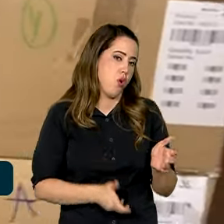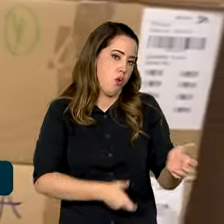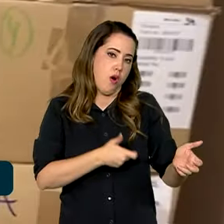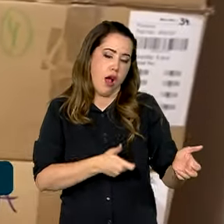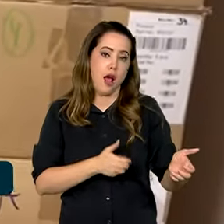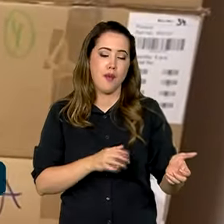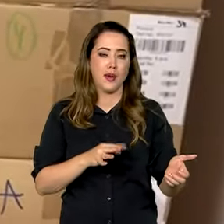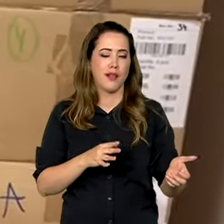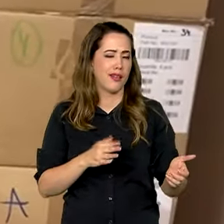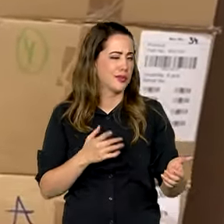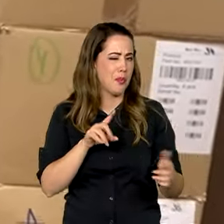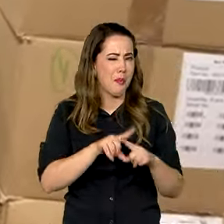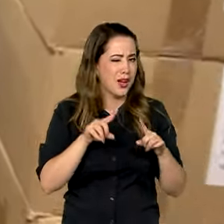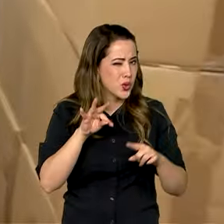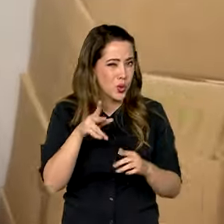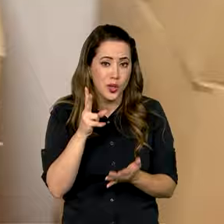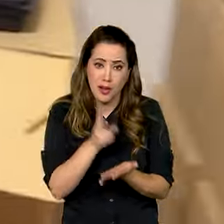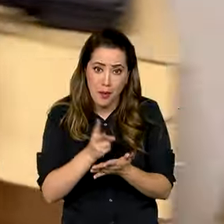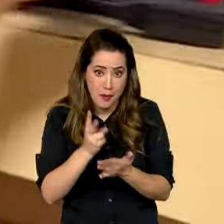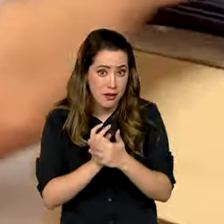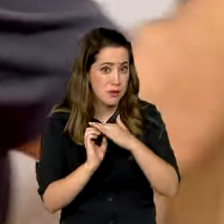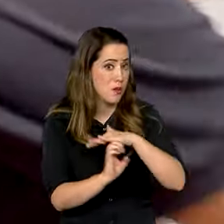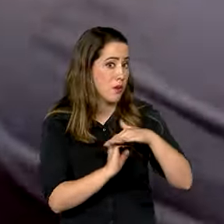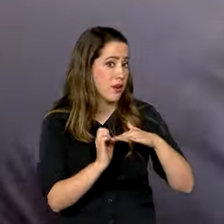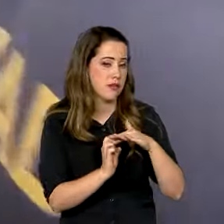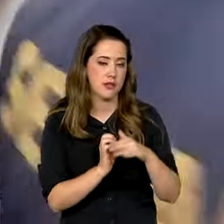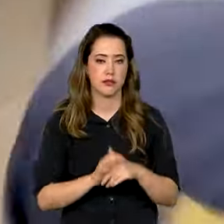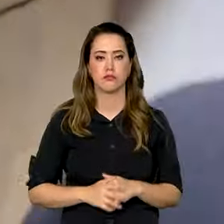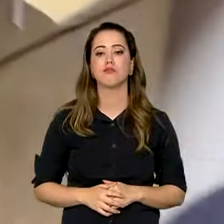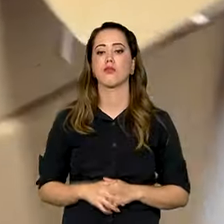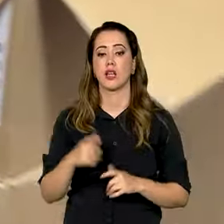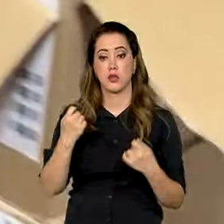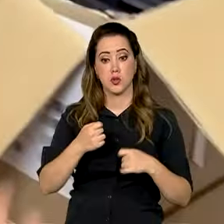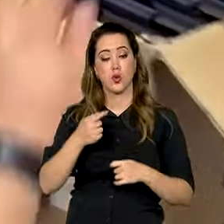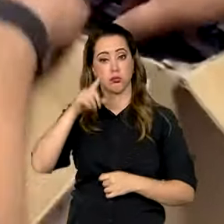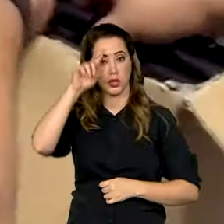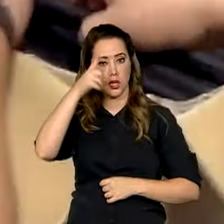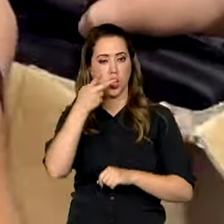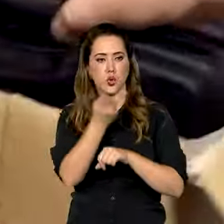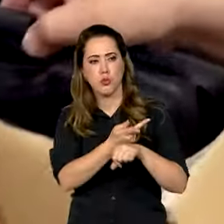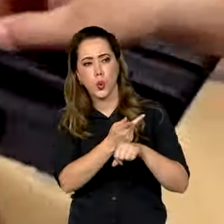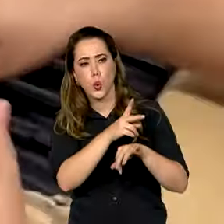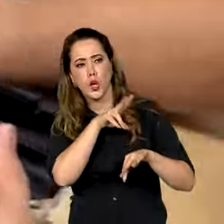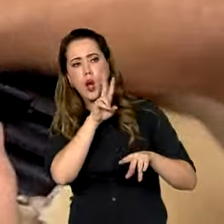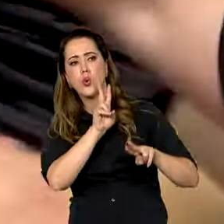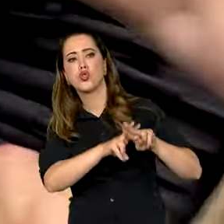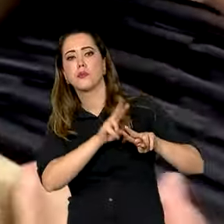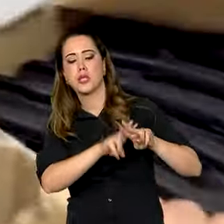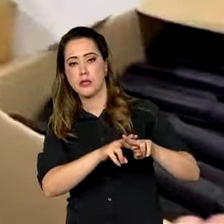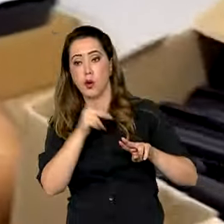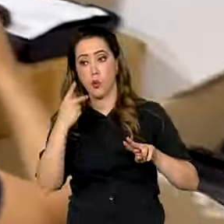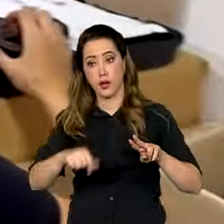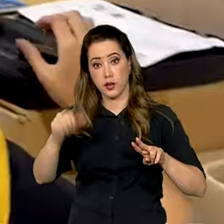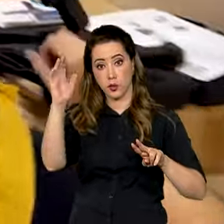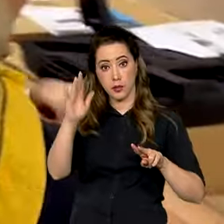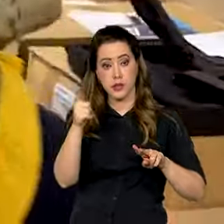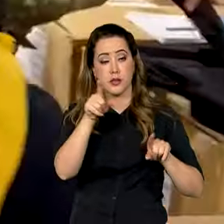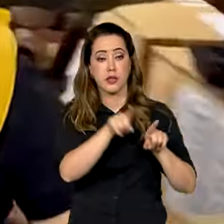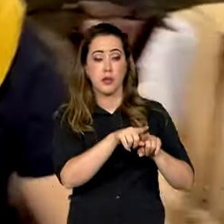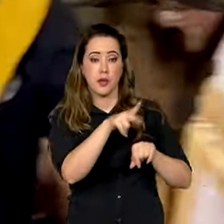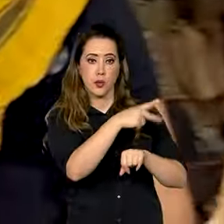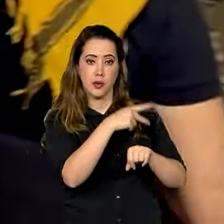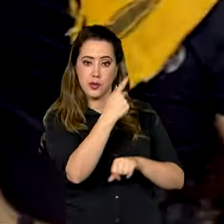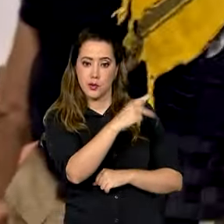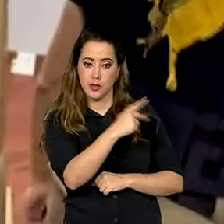ias 38 mandados de busca e apreensão foram cumpridos tanto no Brasil quanto no país vizinho cinco pessoas